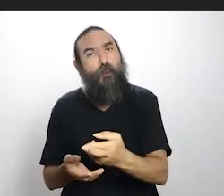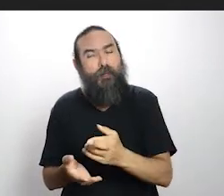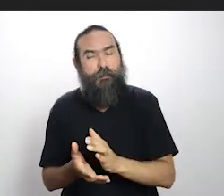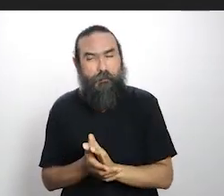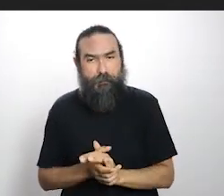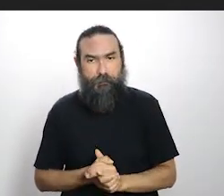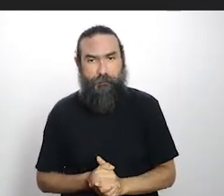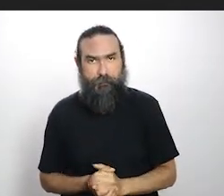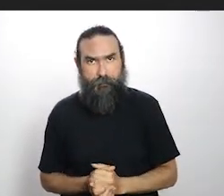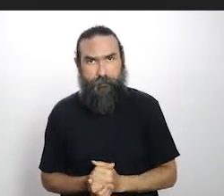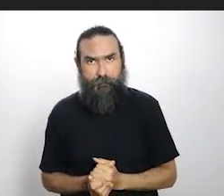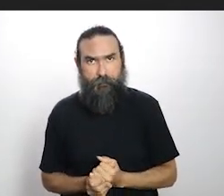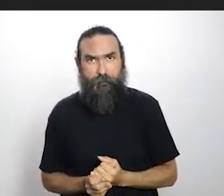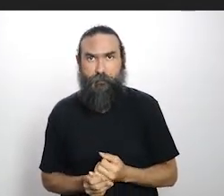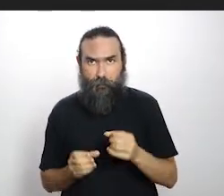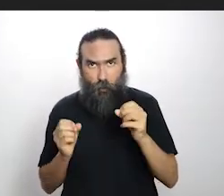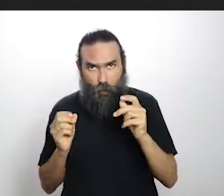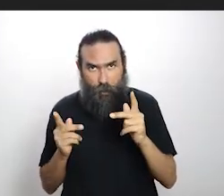vocês.